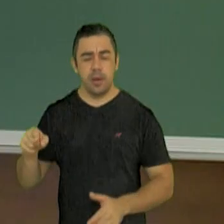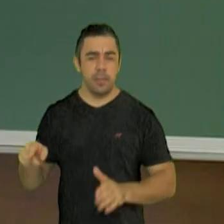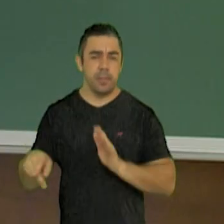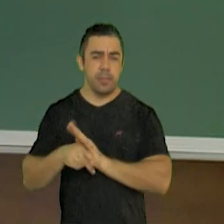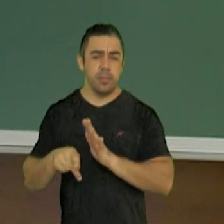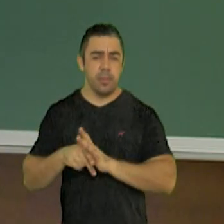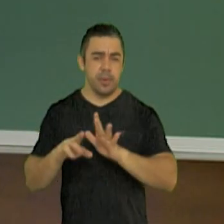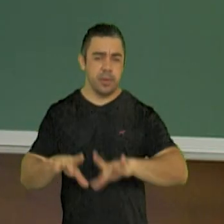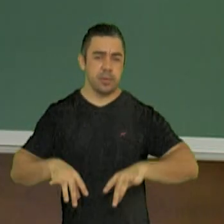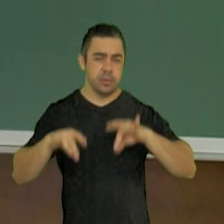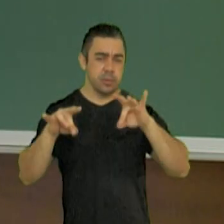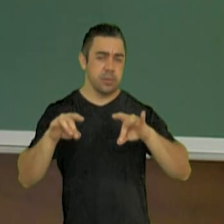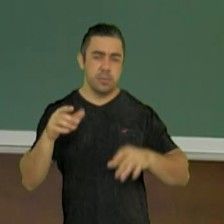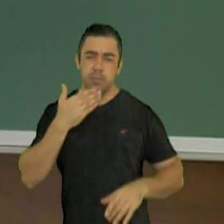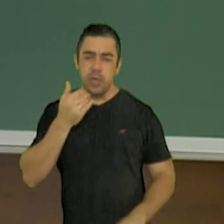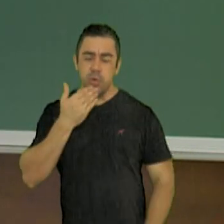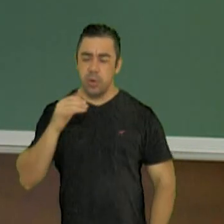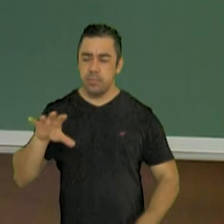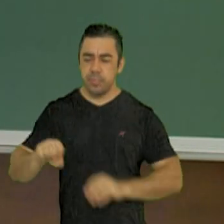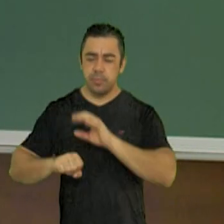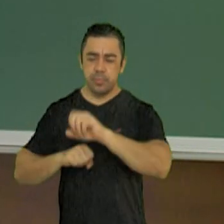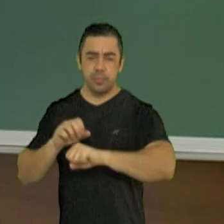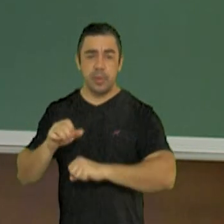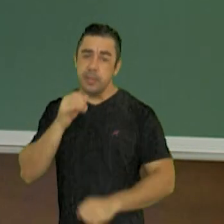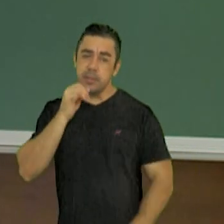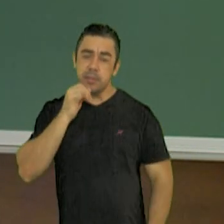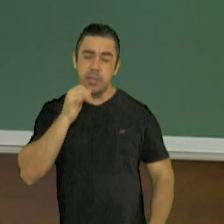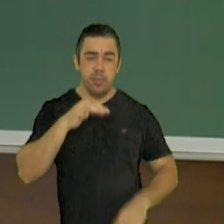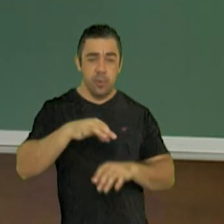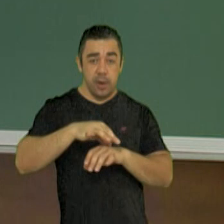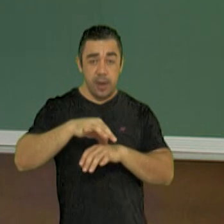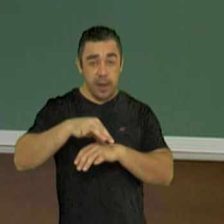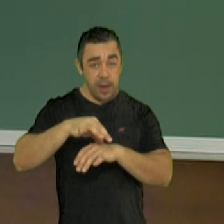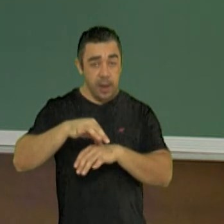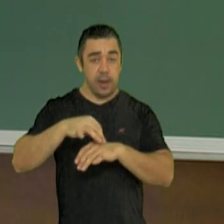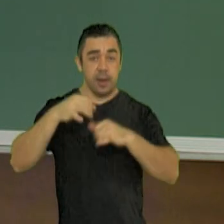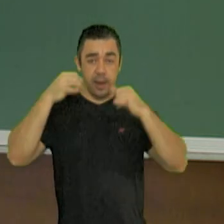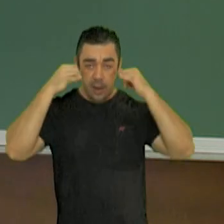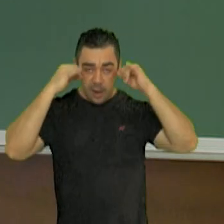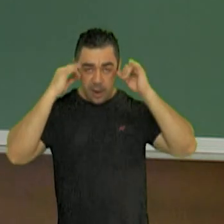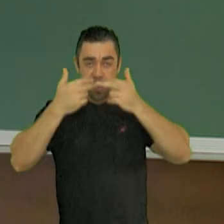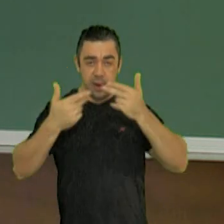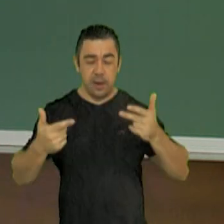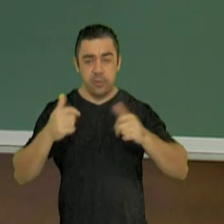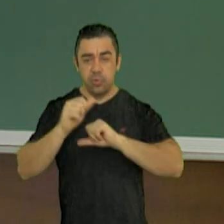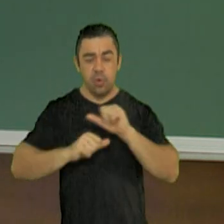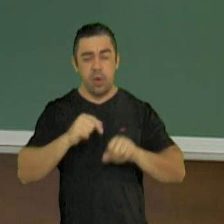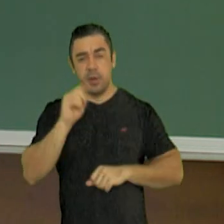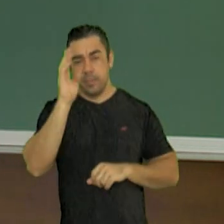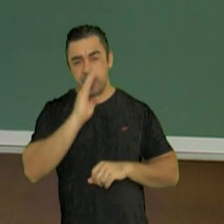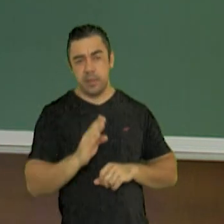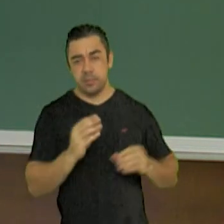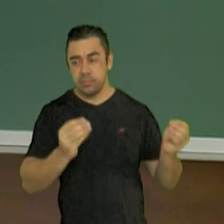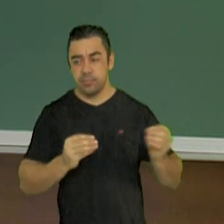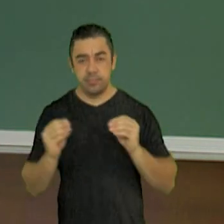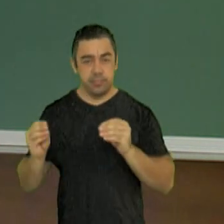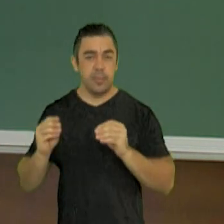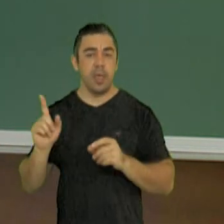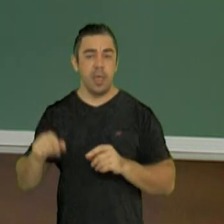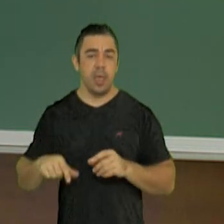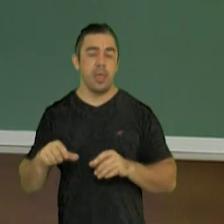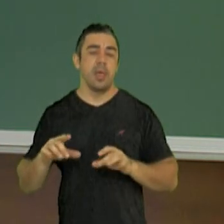afirmando que pode trocar de fornecedor de carne, por exemplo, de alguns produtos e trocar o Brasil pela Austrália, que, repito, é o nosso